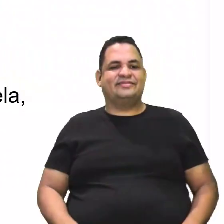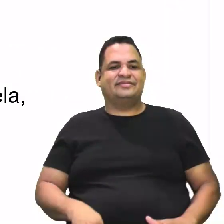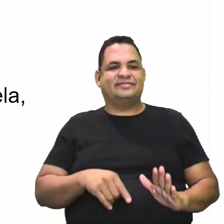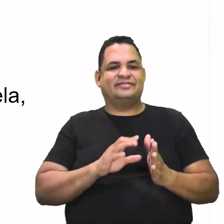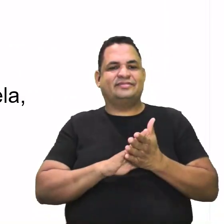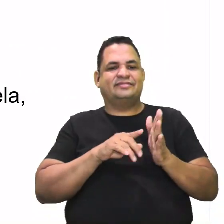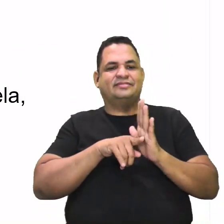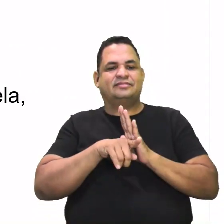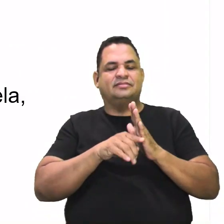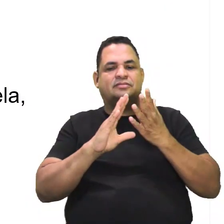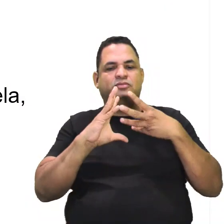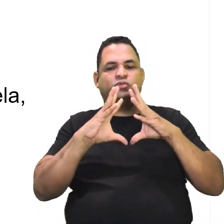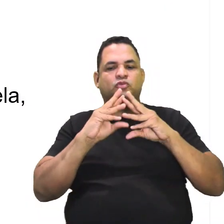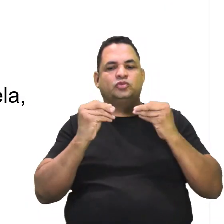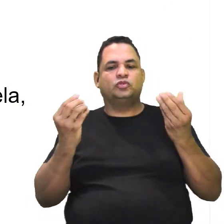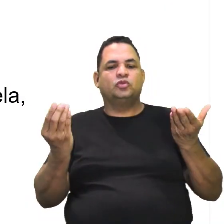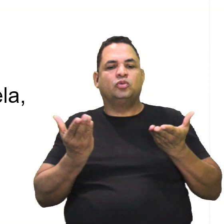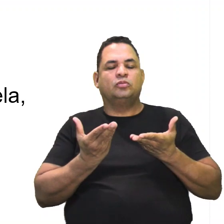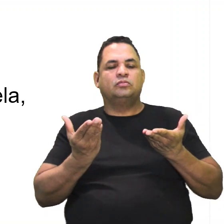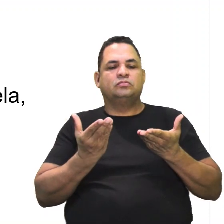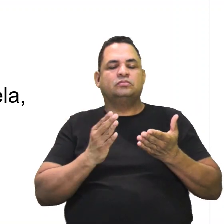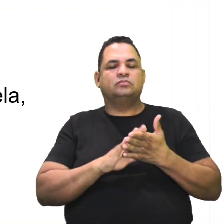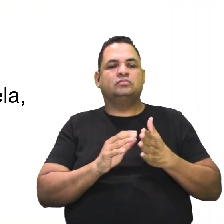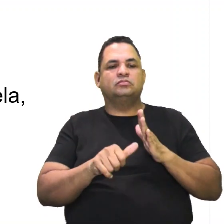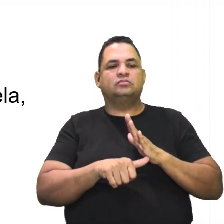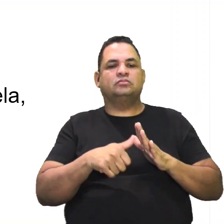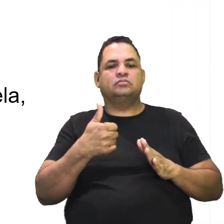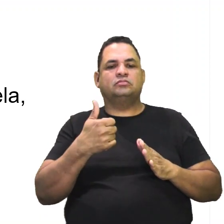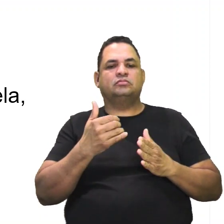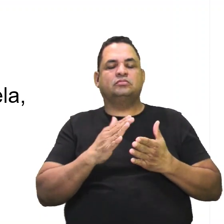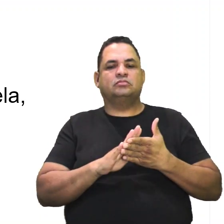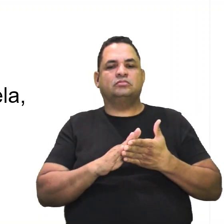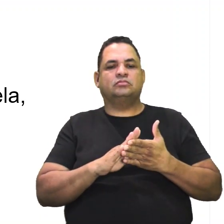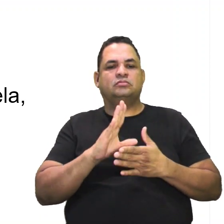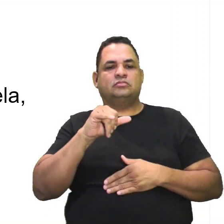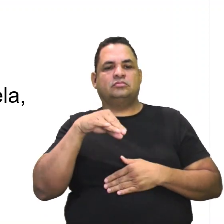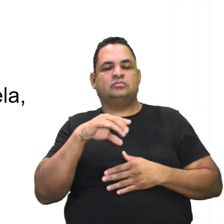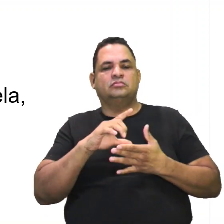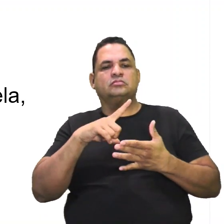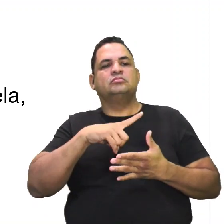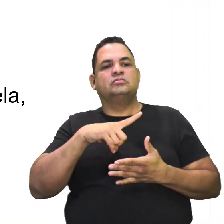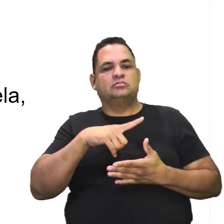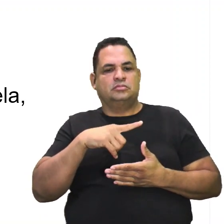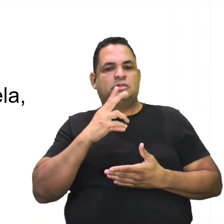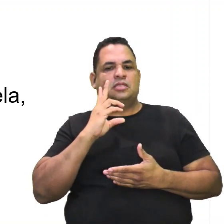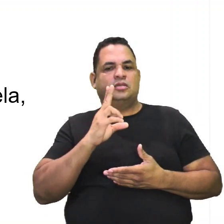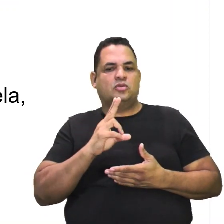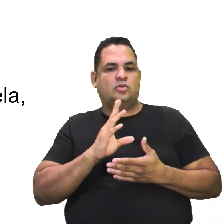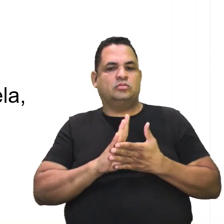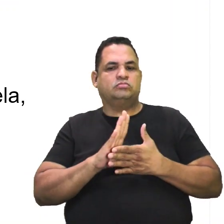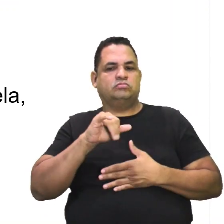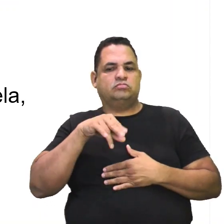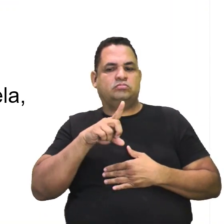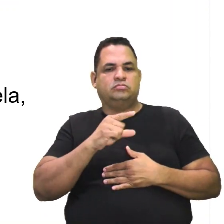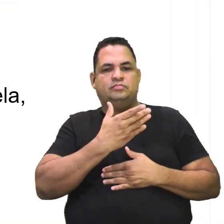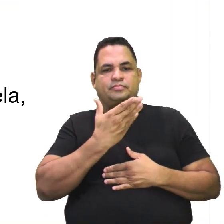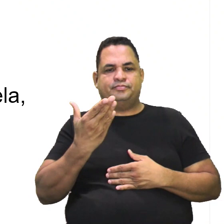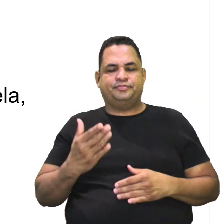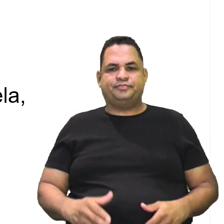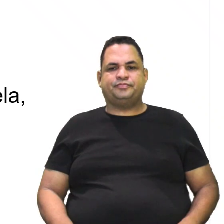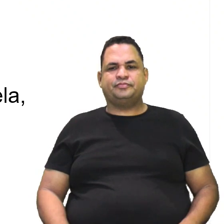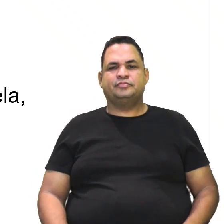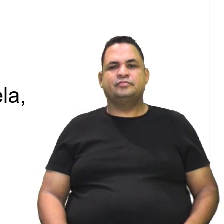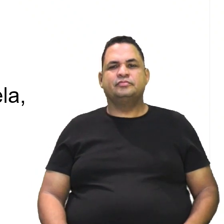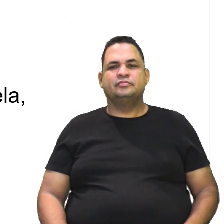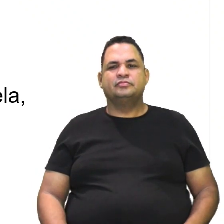na análise de tudo como funciona. Bom, a primeira coisa que a gente percebe ali é que Marco e Paulo têm a mesma média, não é? Verdade, Marco tem a mesma média.